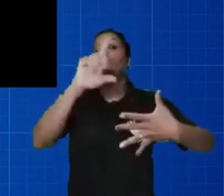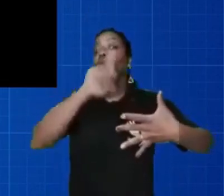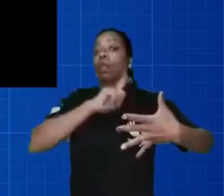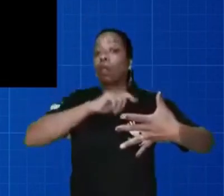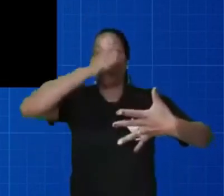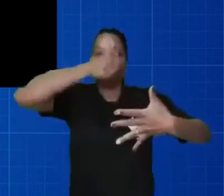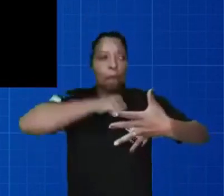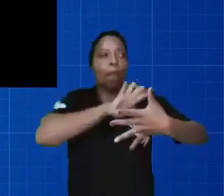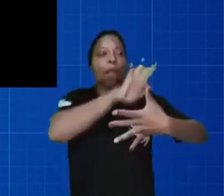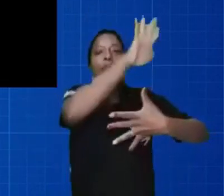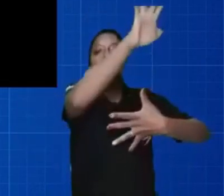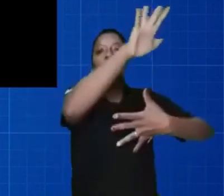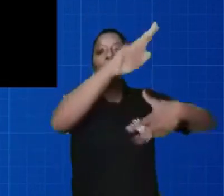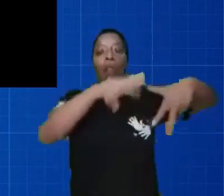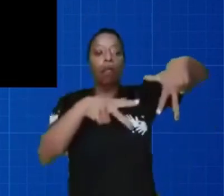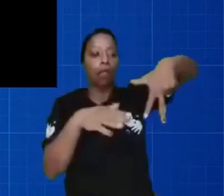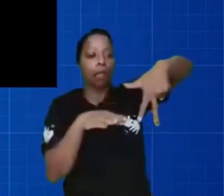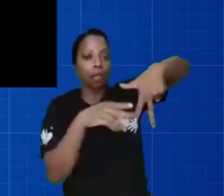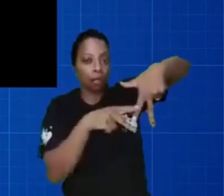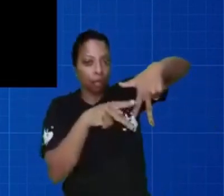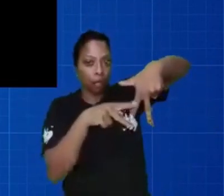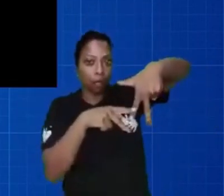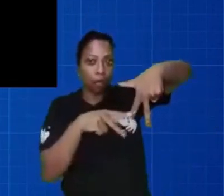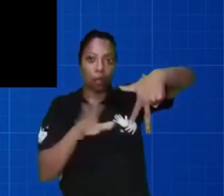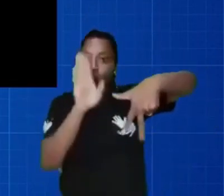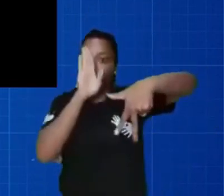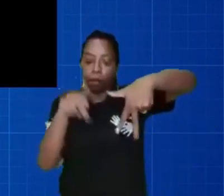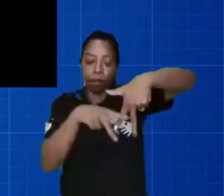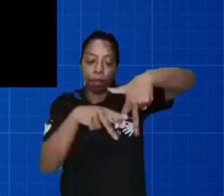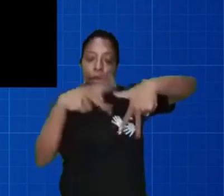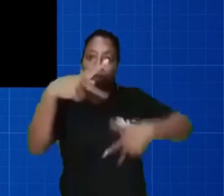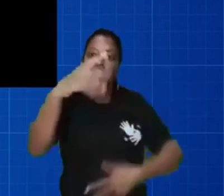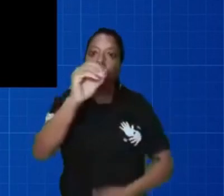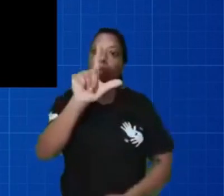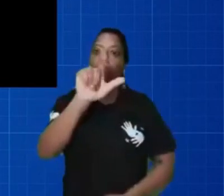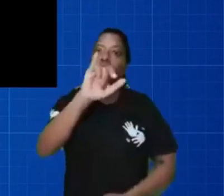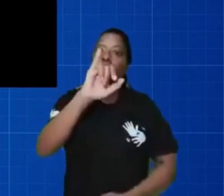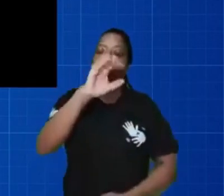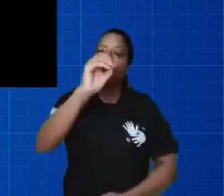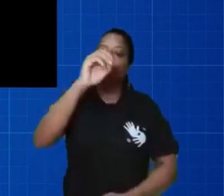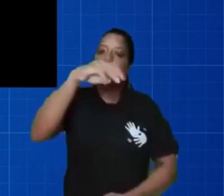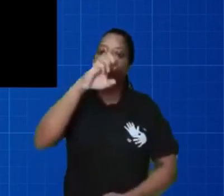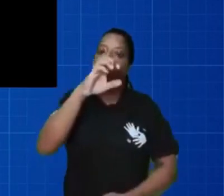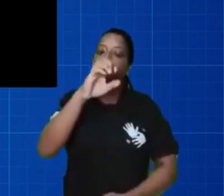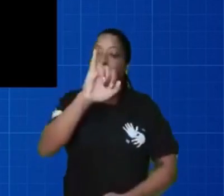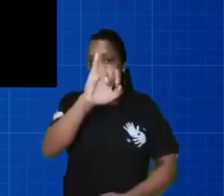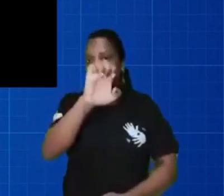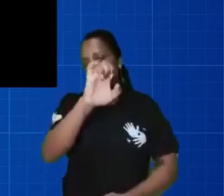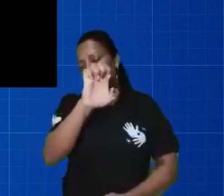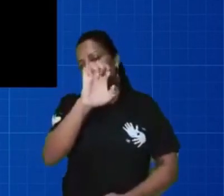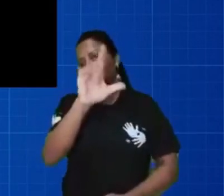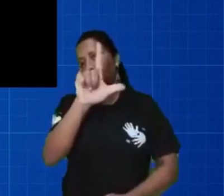em 2013, 100% da cobertura vacinal da poliomielite. Isso é uma coisa muito boa. Então, a gente já